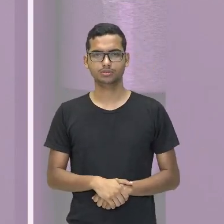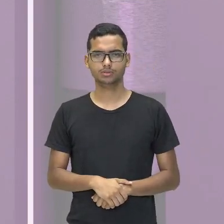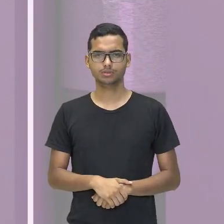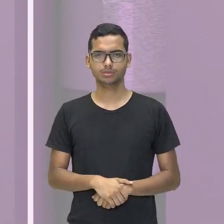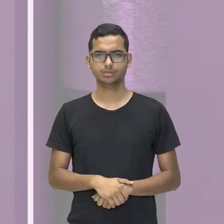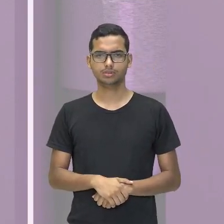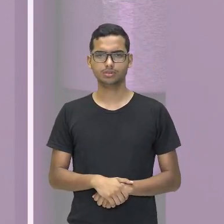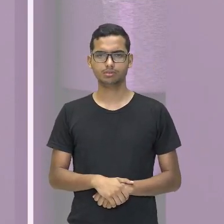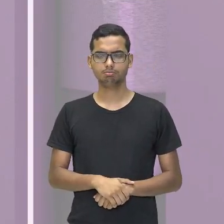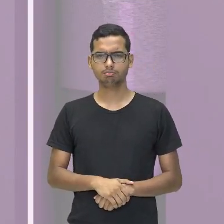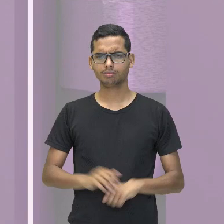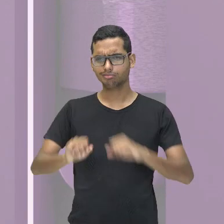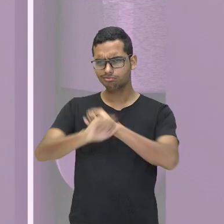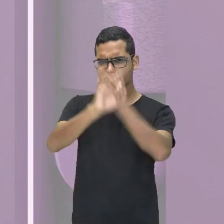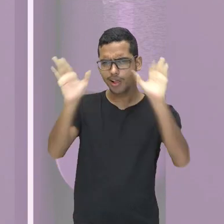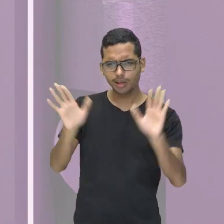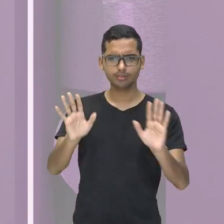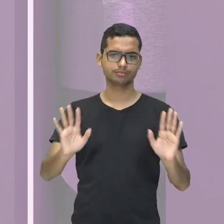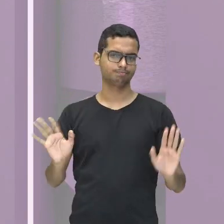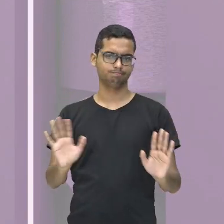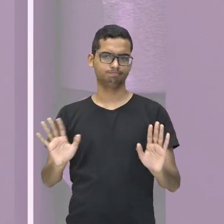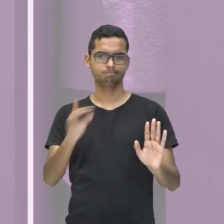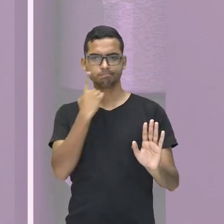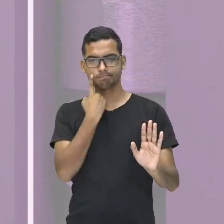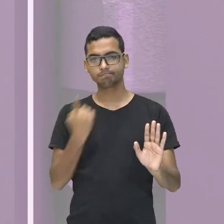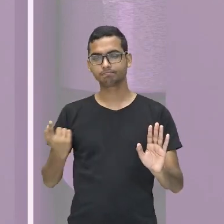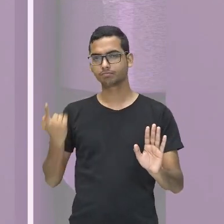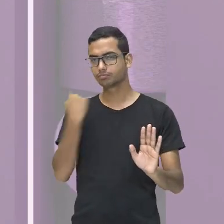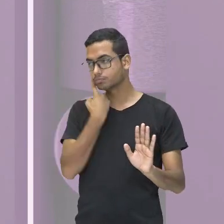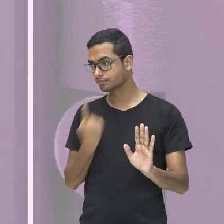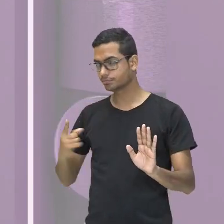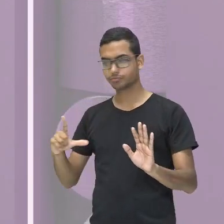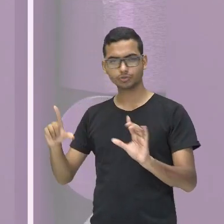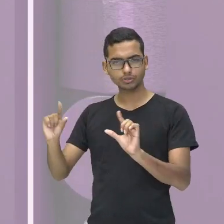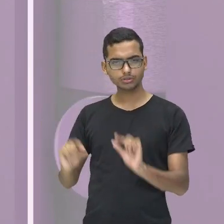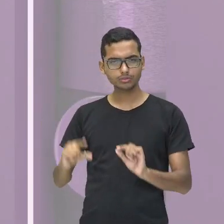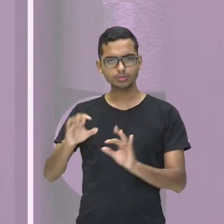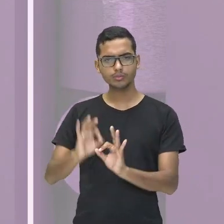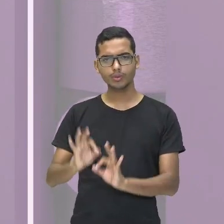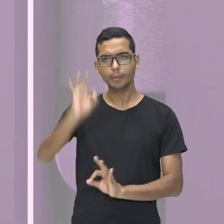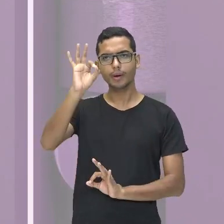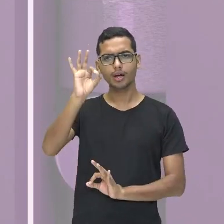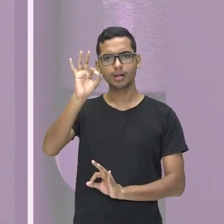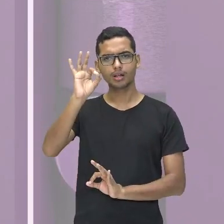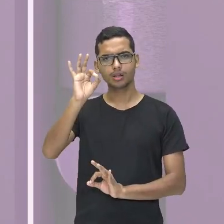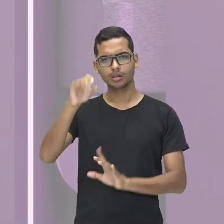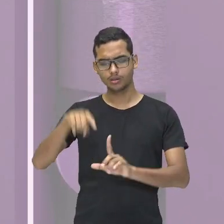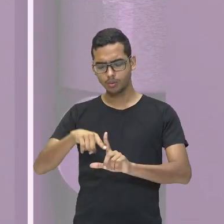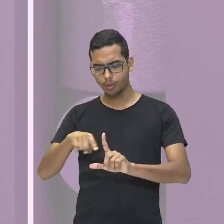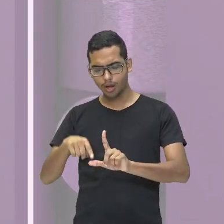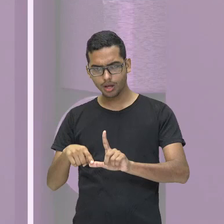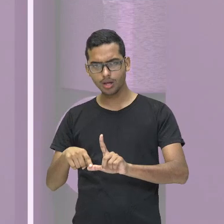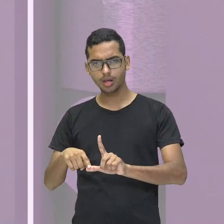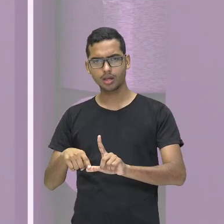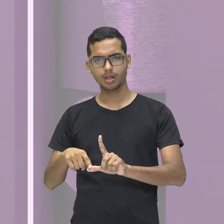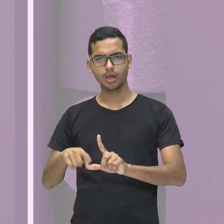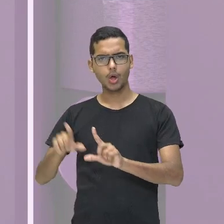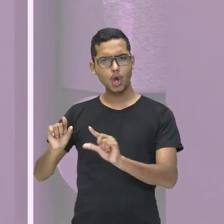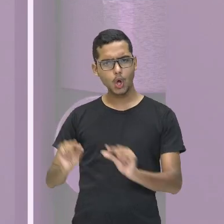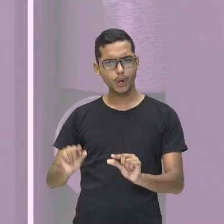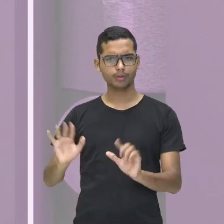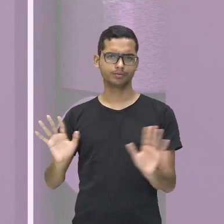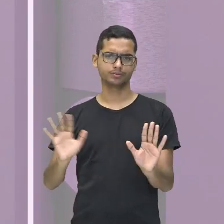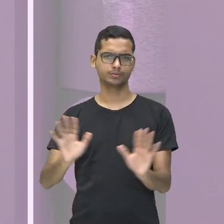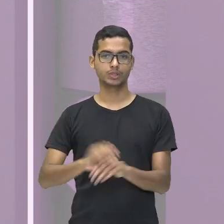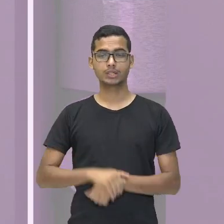ser precisa, né? Ela não vai ser a menor distância entre o ponto e a nossa reta R.